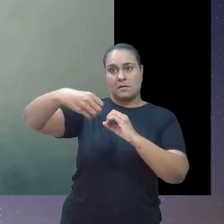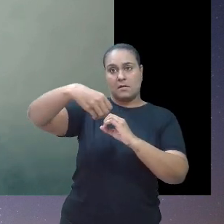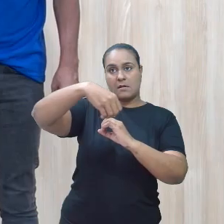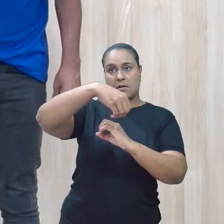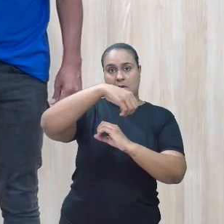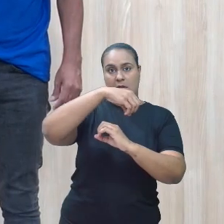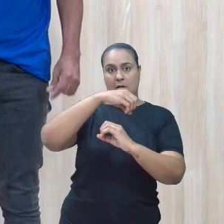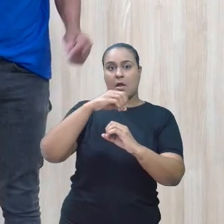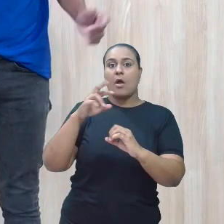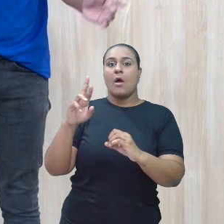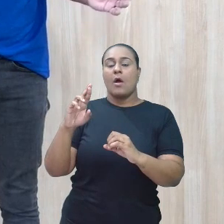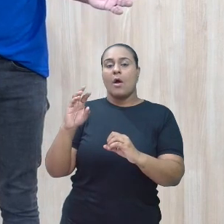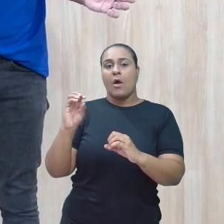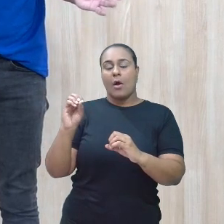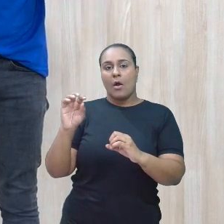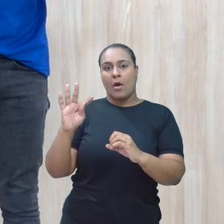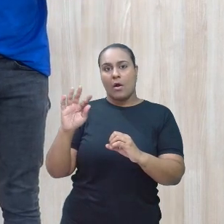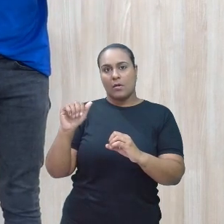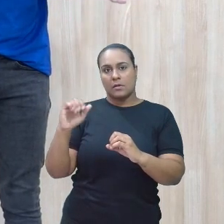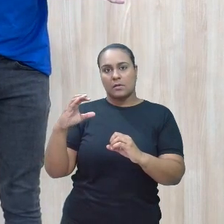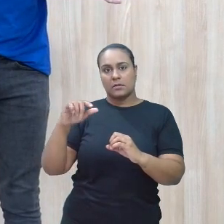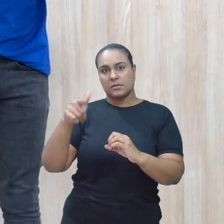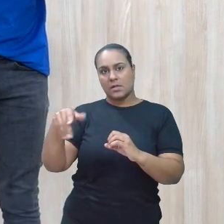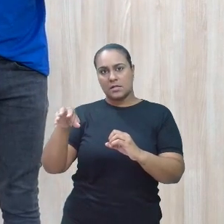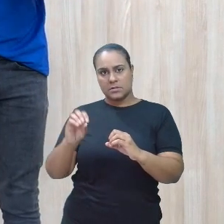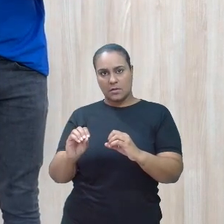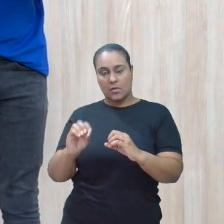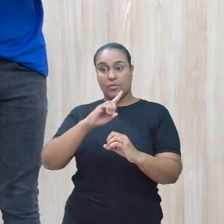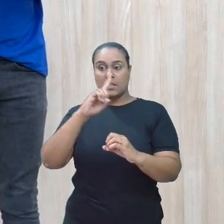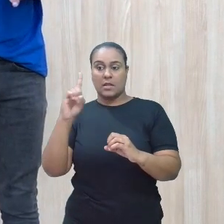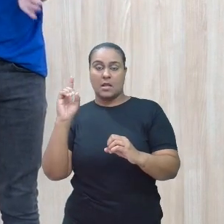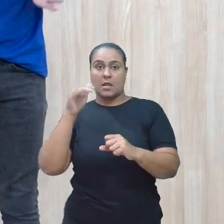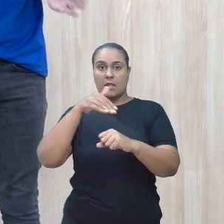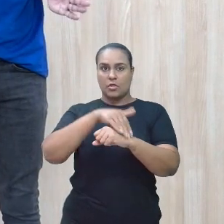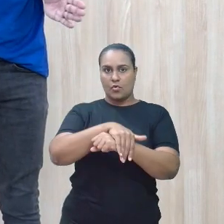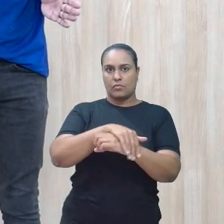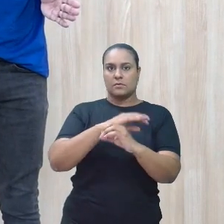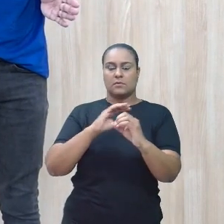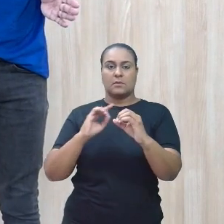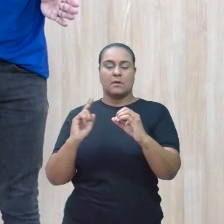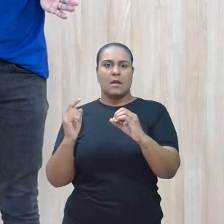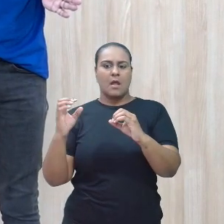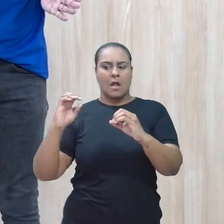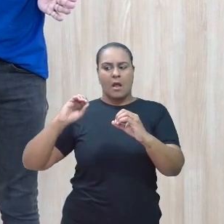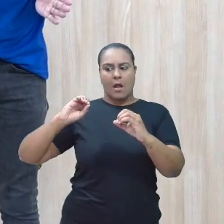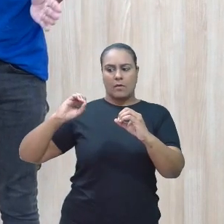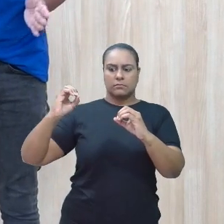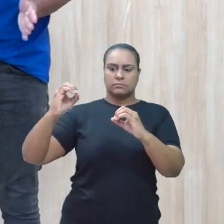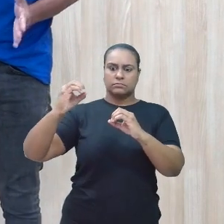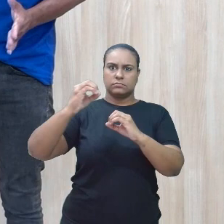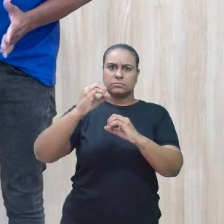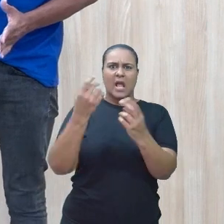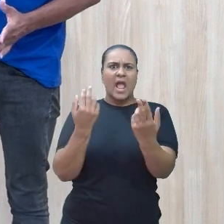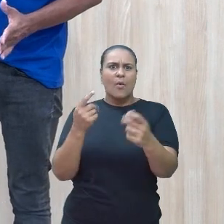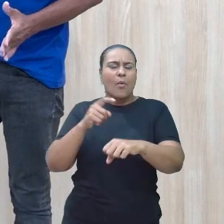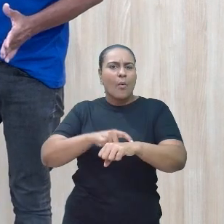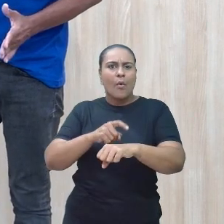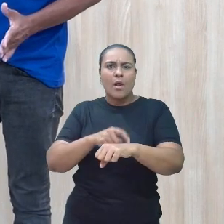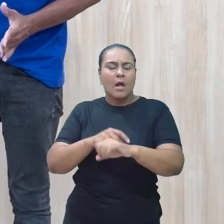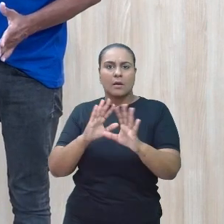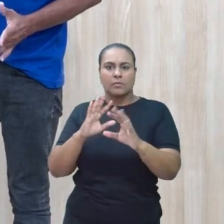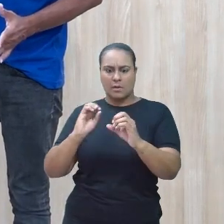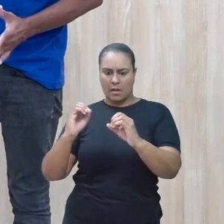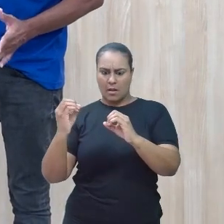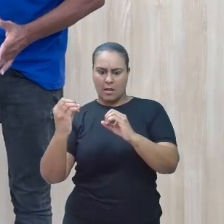noite. Então, nem todo canto o Sol aparece na mesma hora. Então era necessário fuso horário. O que acontecia